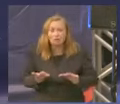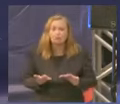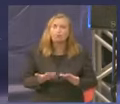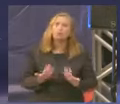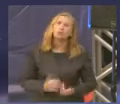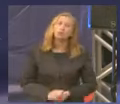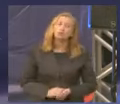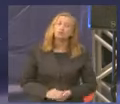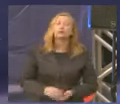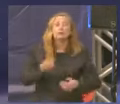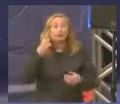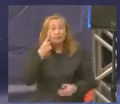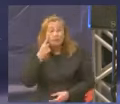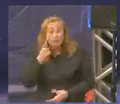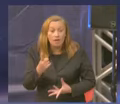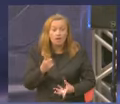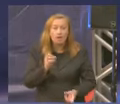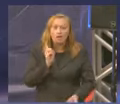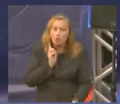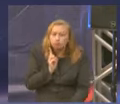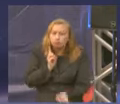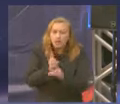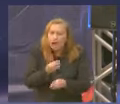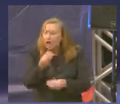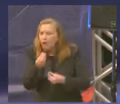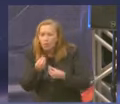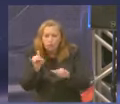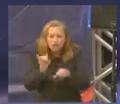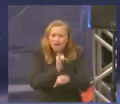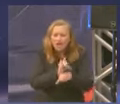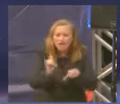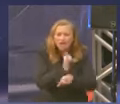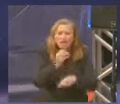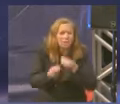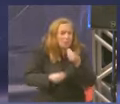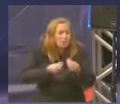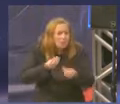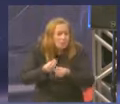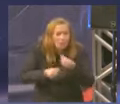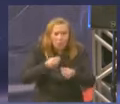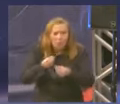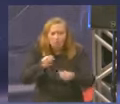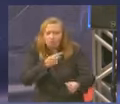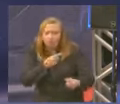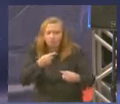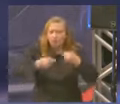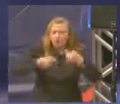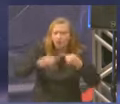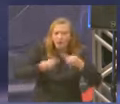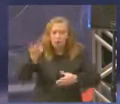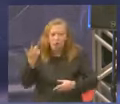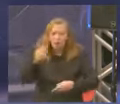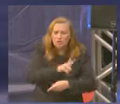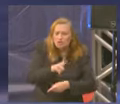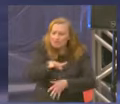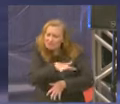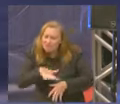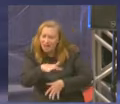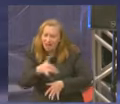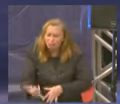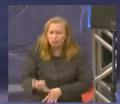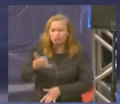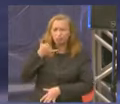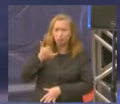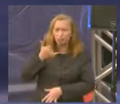que descobrir uma maneira mais dialógica para que a gente consiga, nesse campo do atendimento